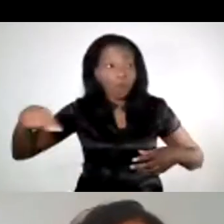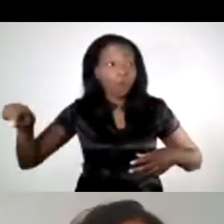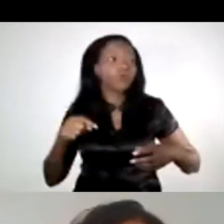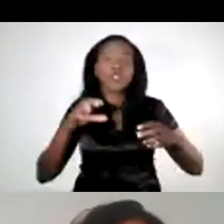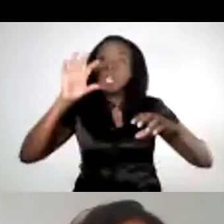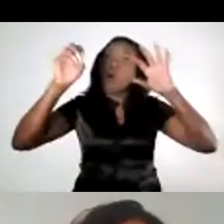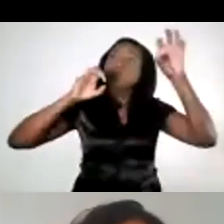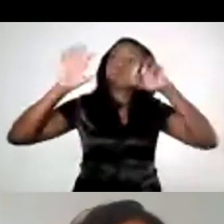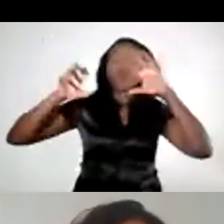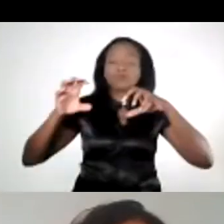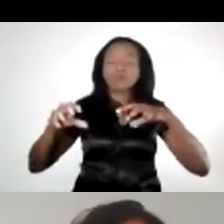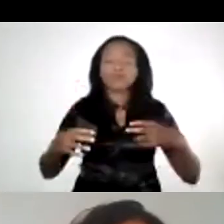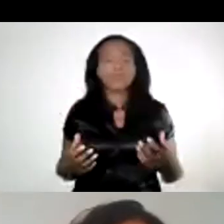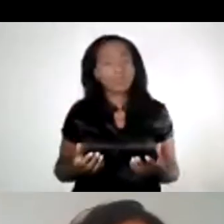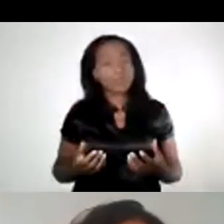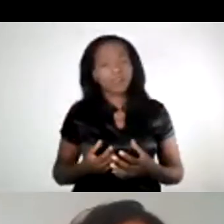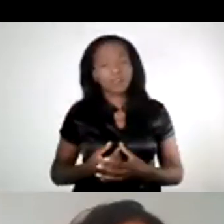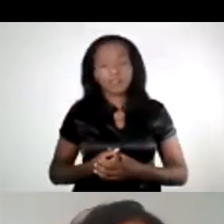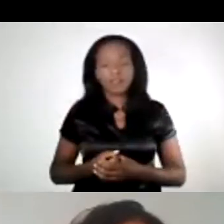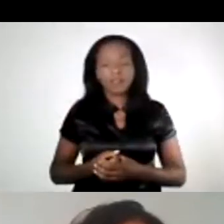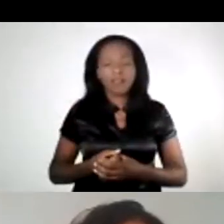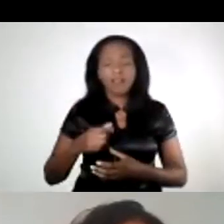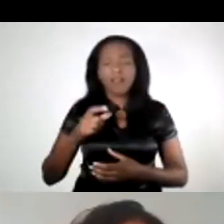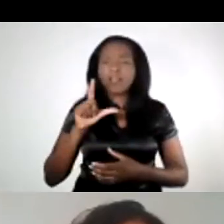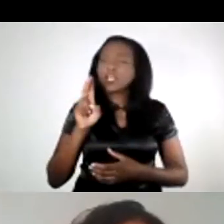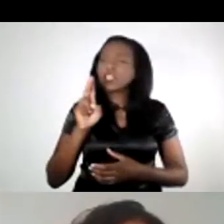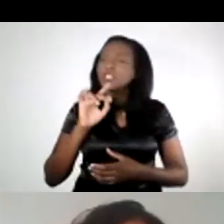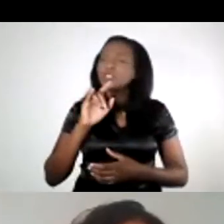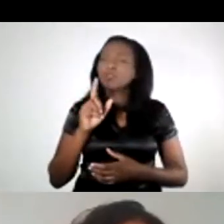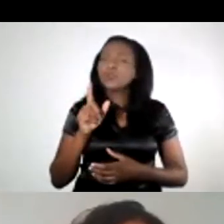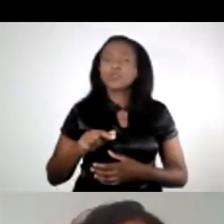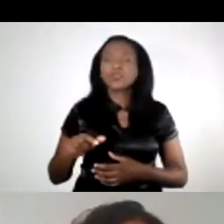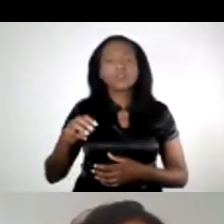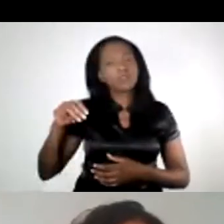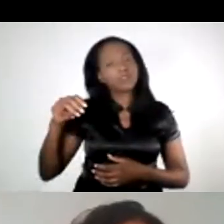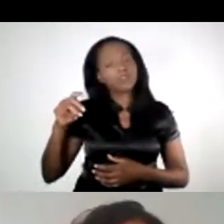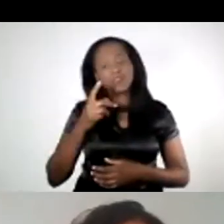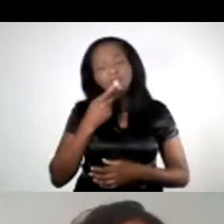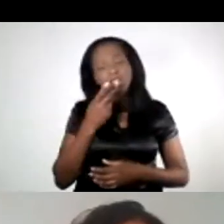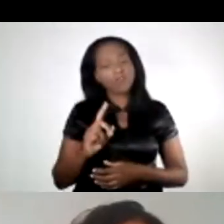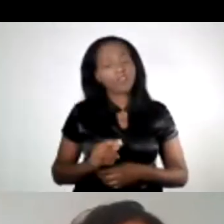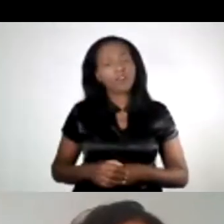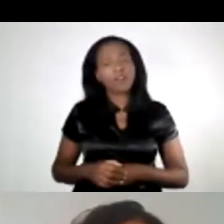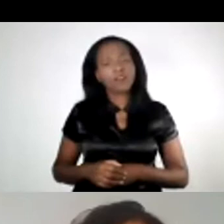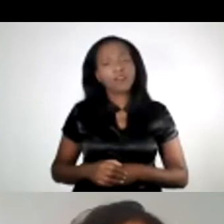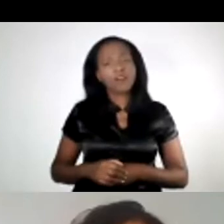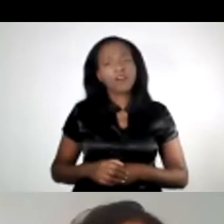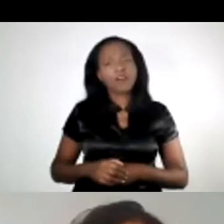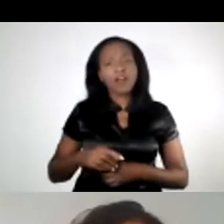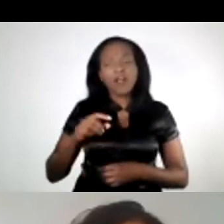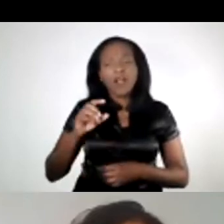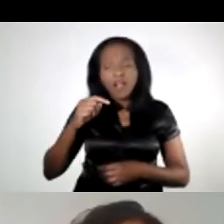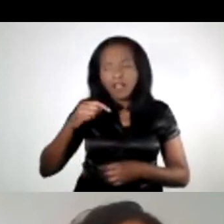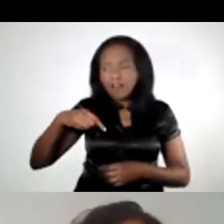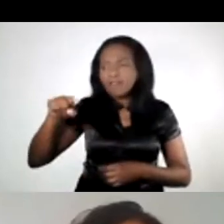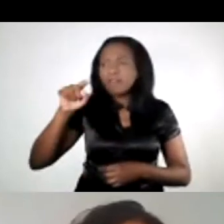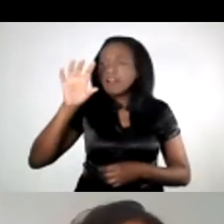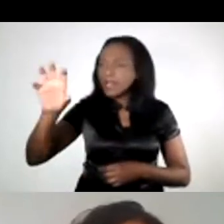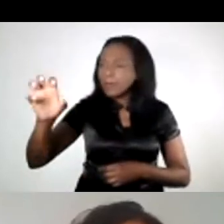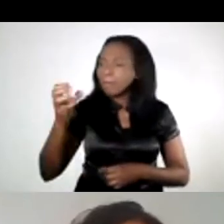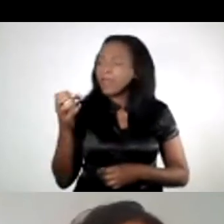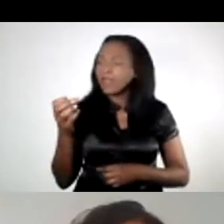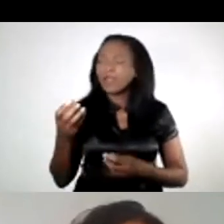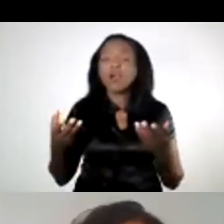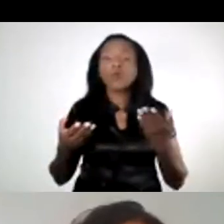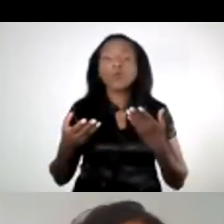mexericas do quintal. Aí o Luiz Marcos falou assim para mim, Preta, vá lá, pega o que você vai chupar hoje